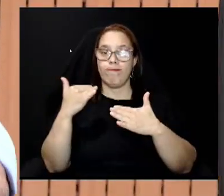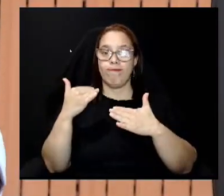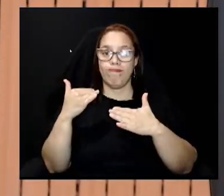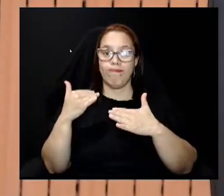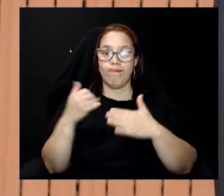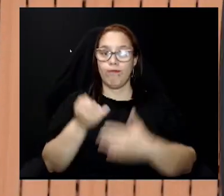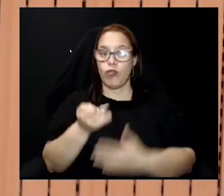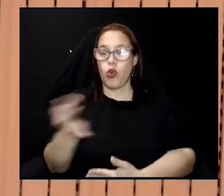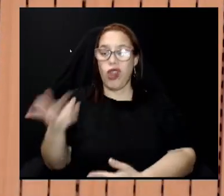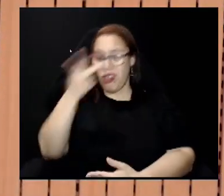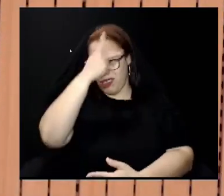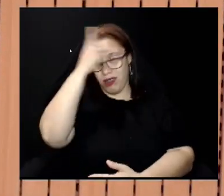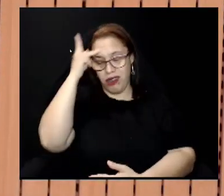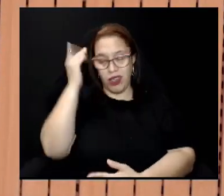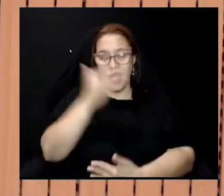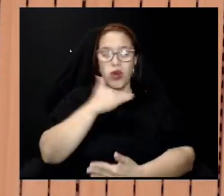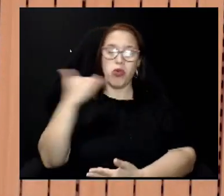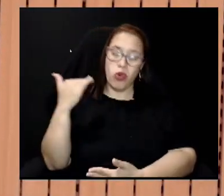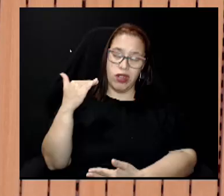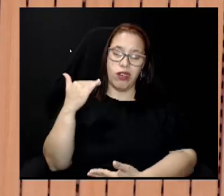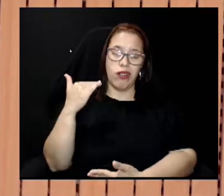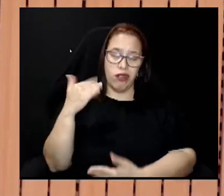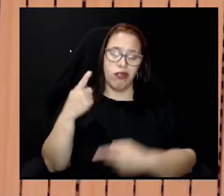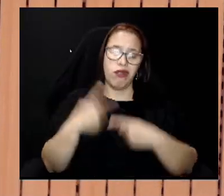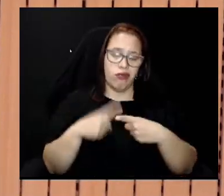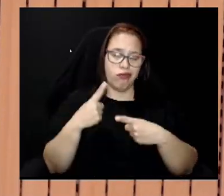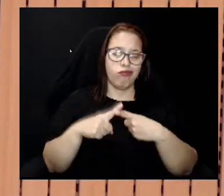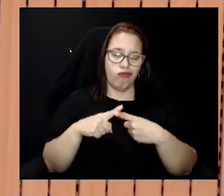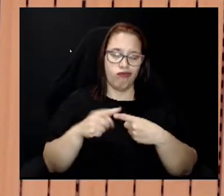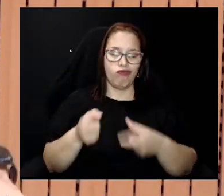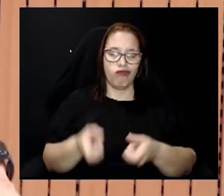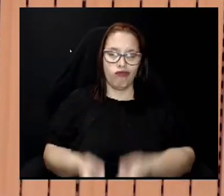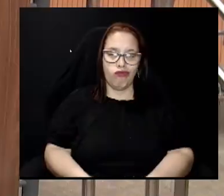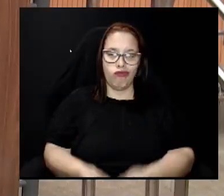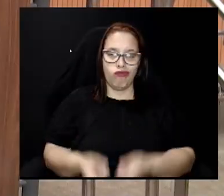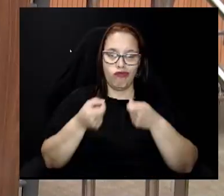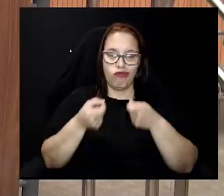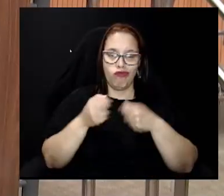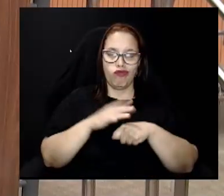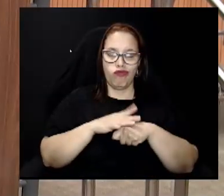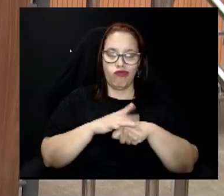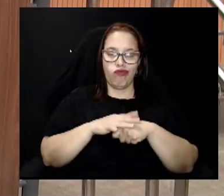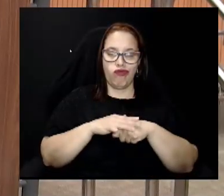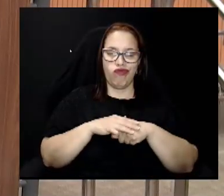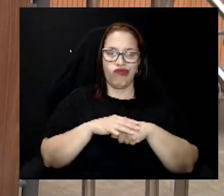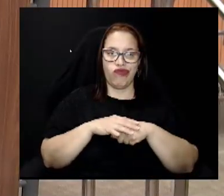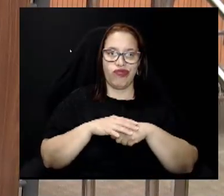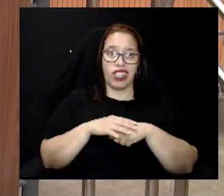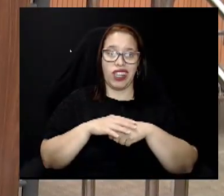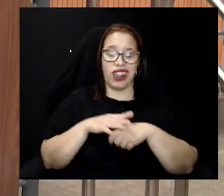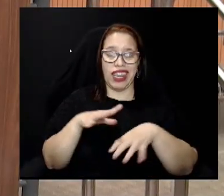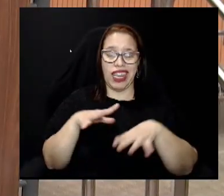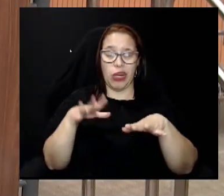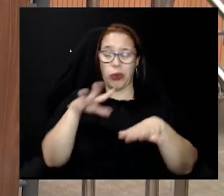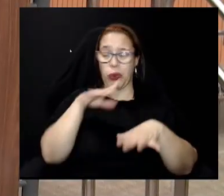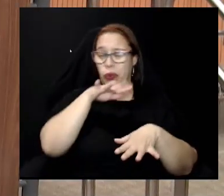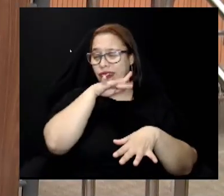pessoas vêm a falecer por conta dessa doença tão insidiosa.